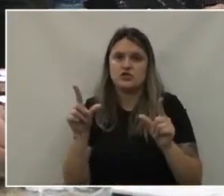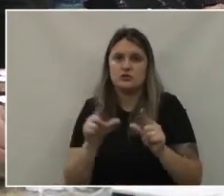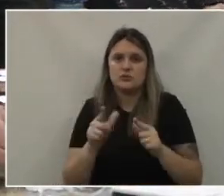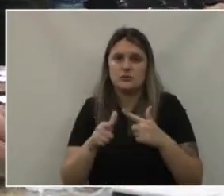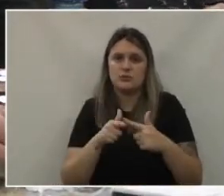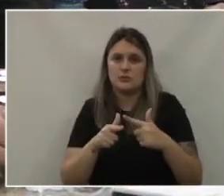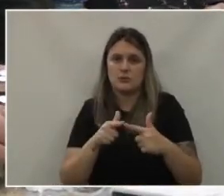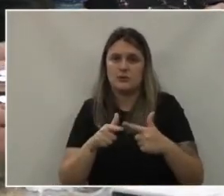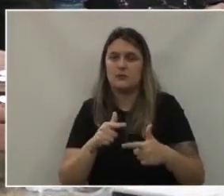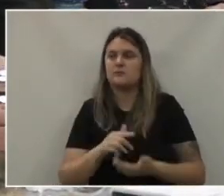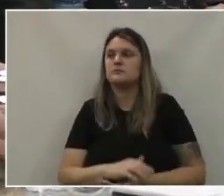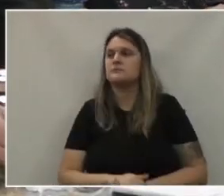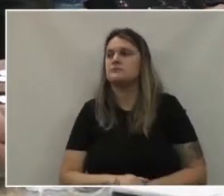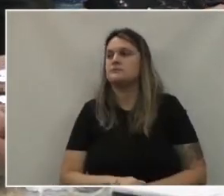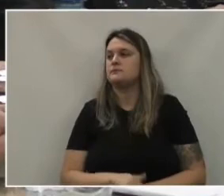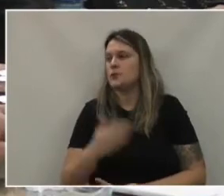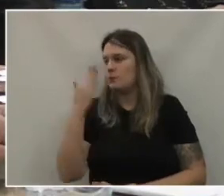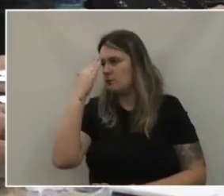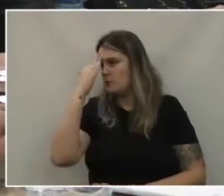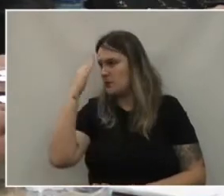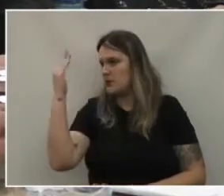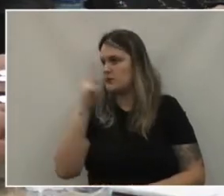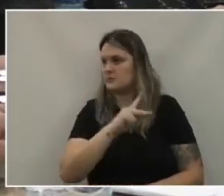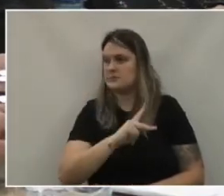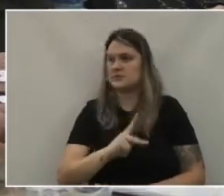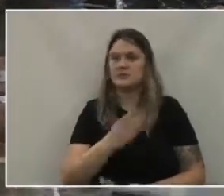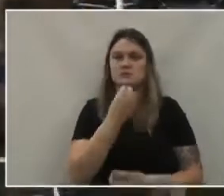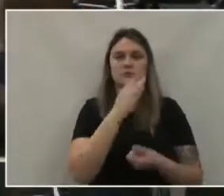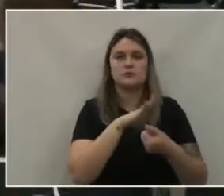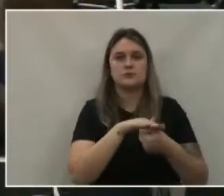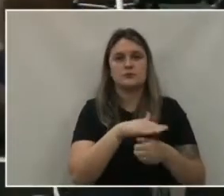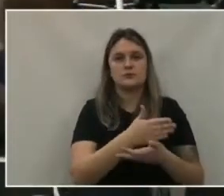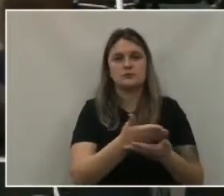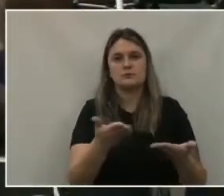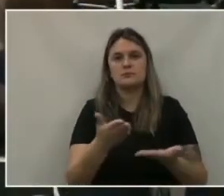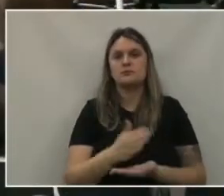para se resolver. Seria isso, senhor presidente. Uma boa noite a todos.